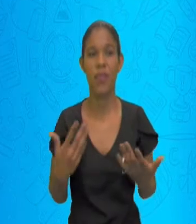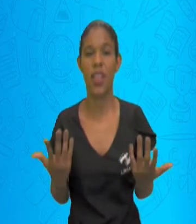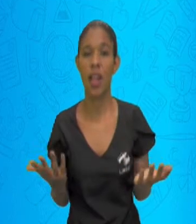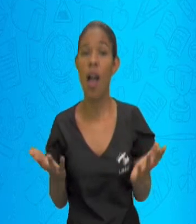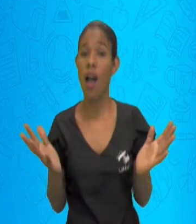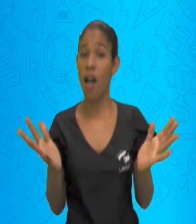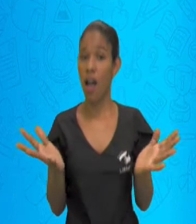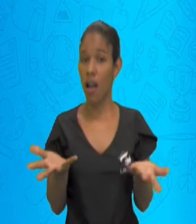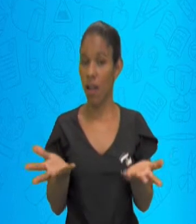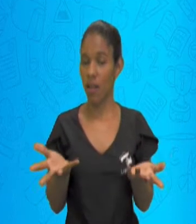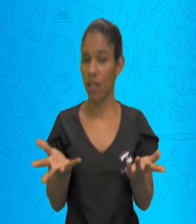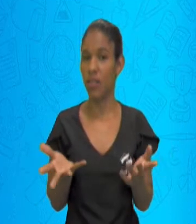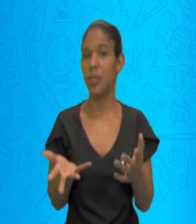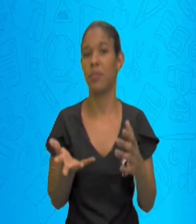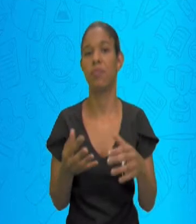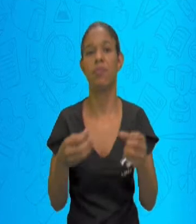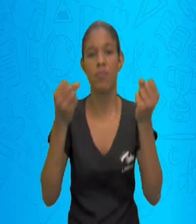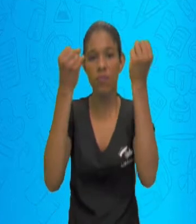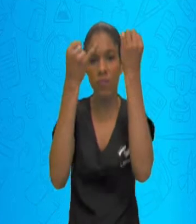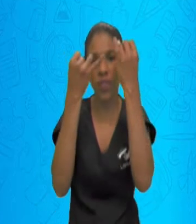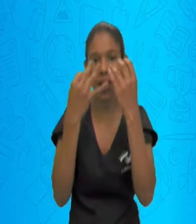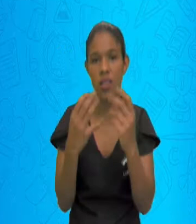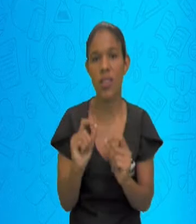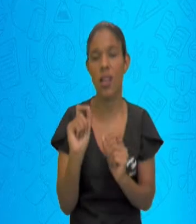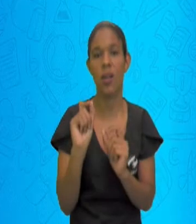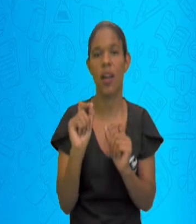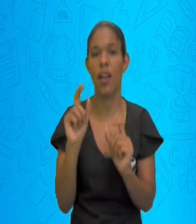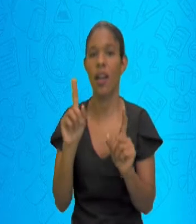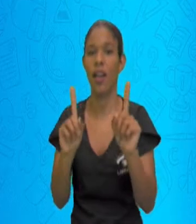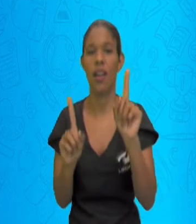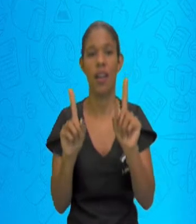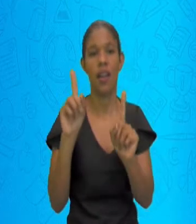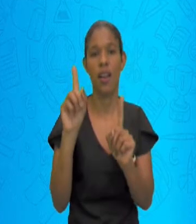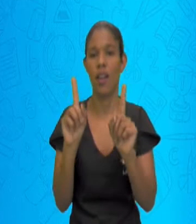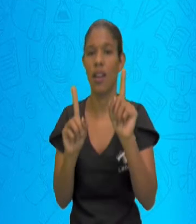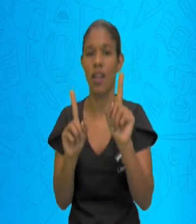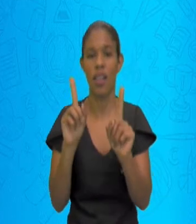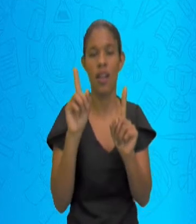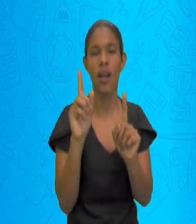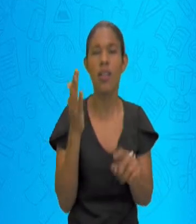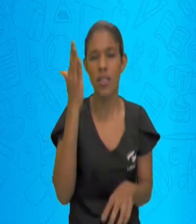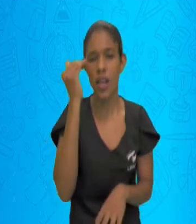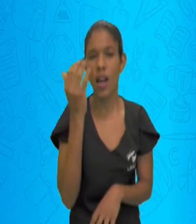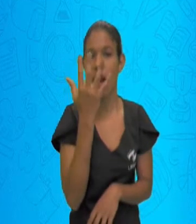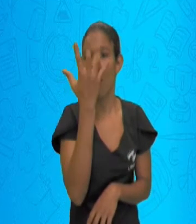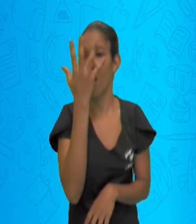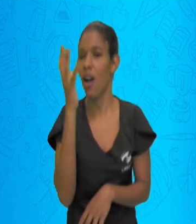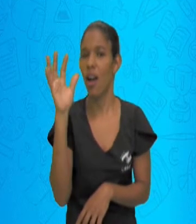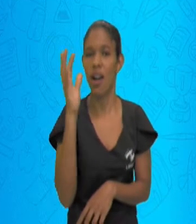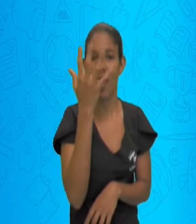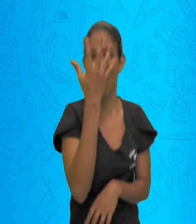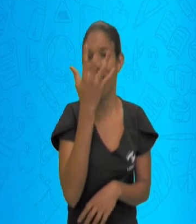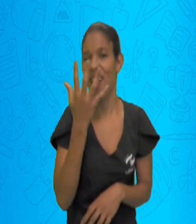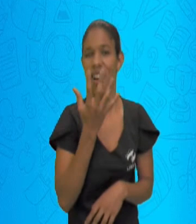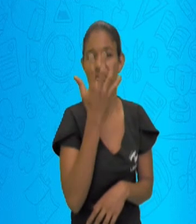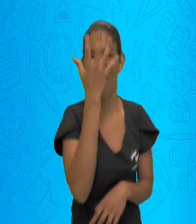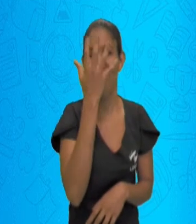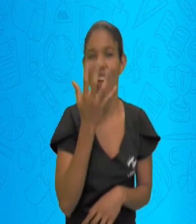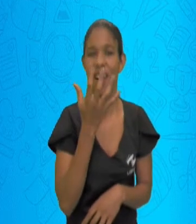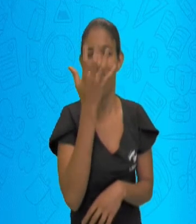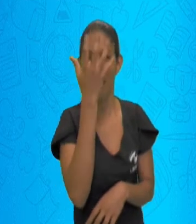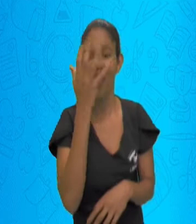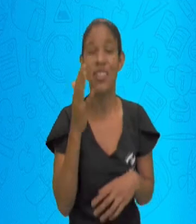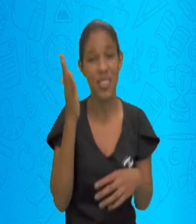Agora nós podemos falar do carnaval. Quem nunca, nos meses de fevereiro, algumas vezes em março, já